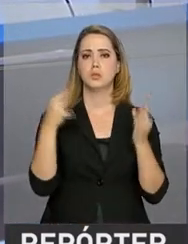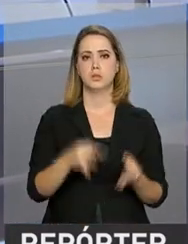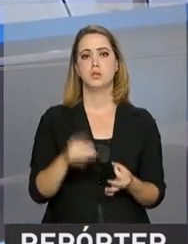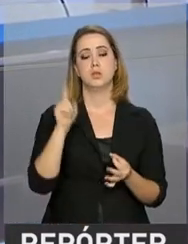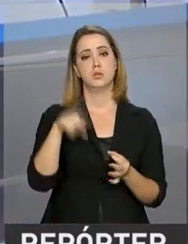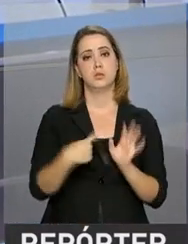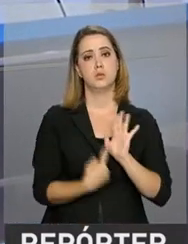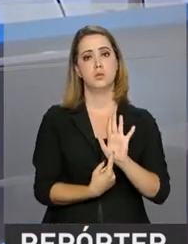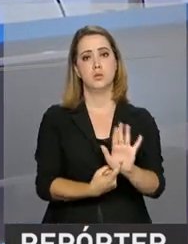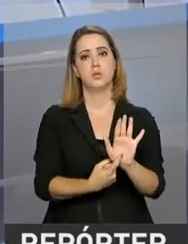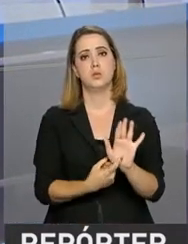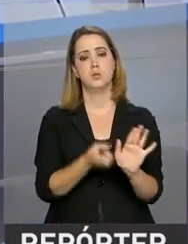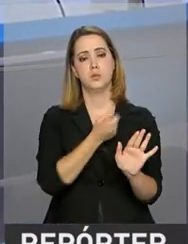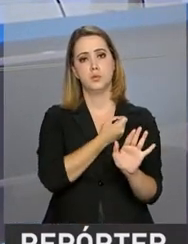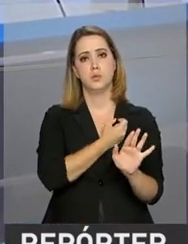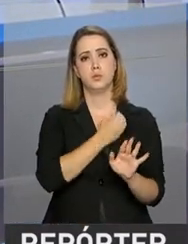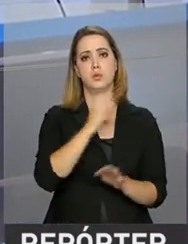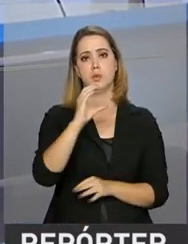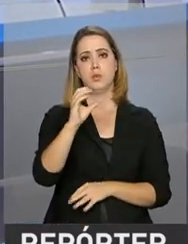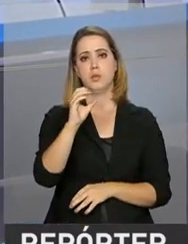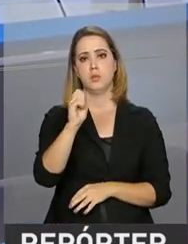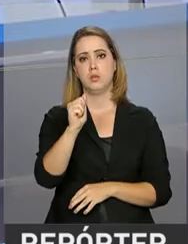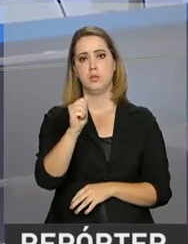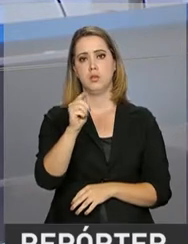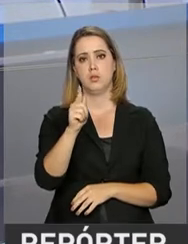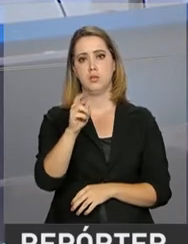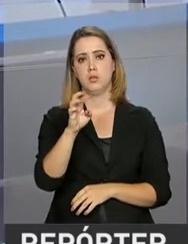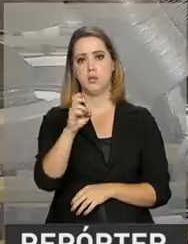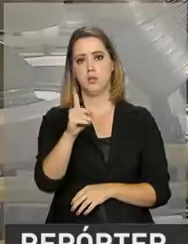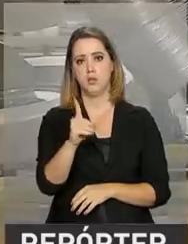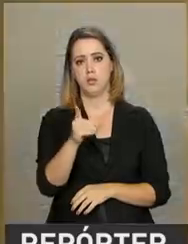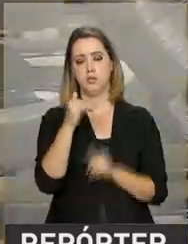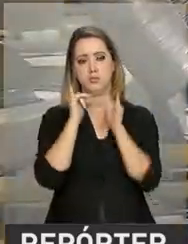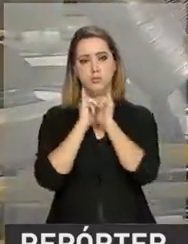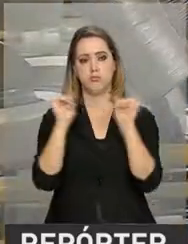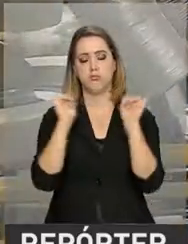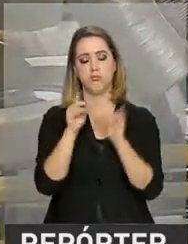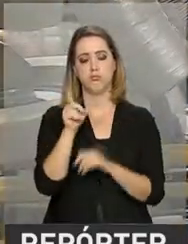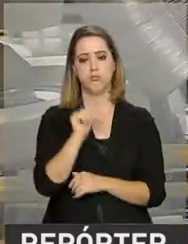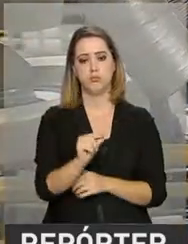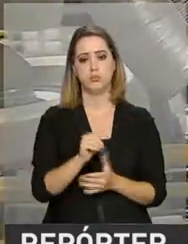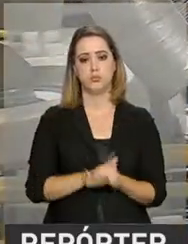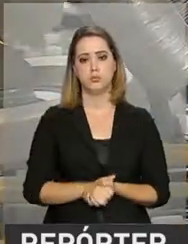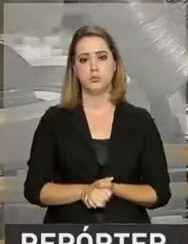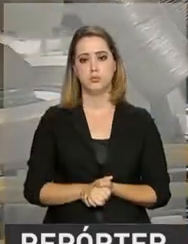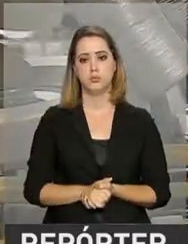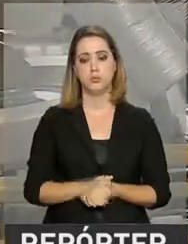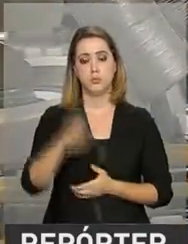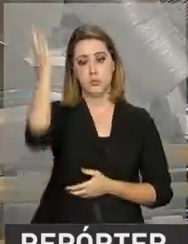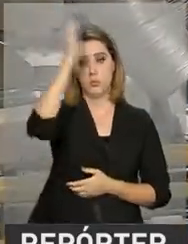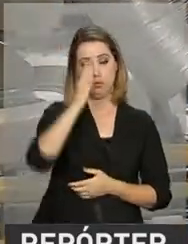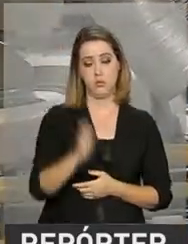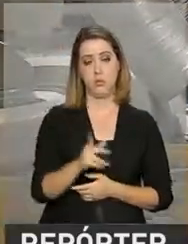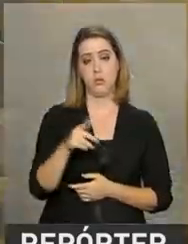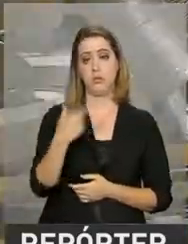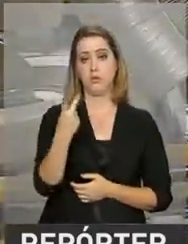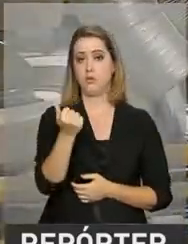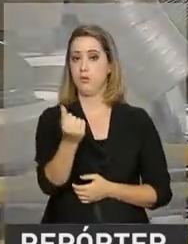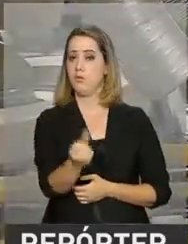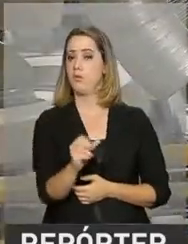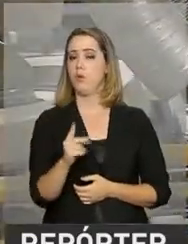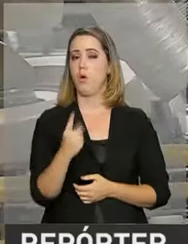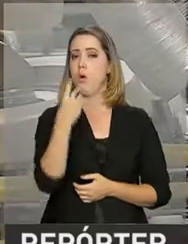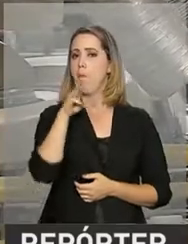que mostram os dados do caged divulgados agora há pouco o brasil fechou 2006 com cerca de um